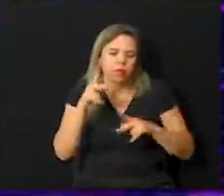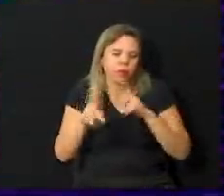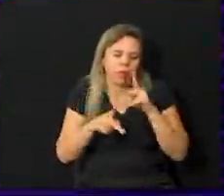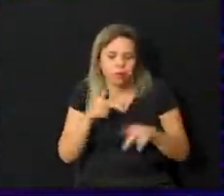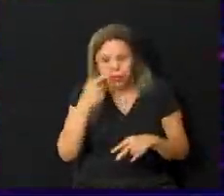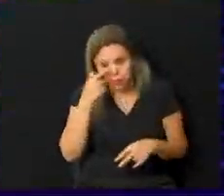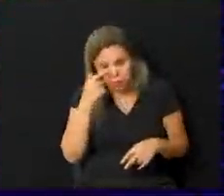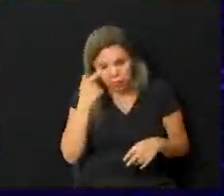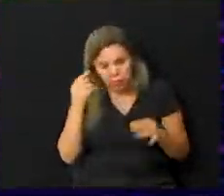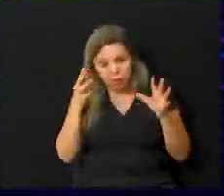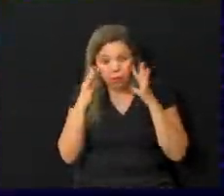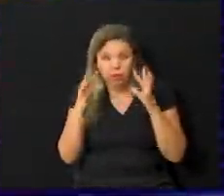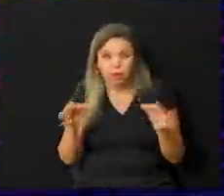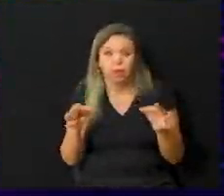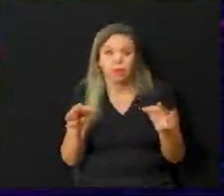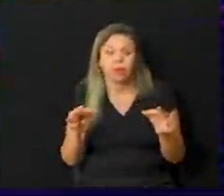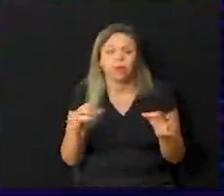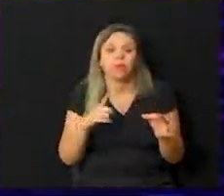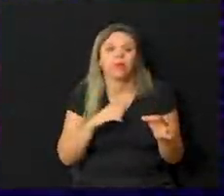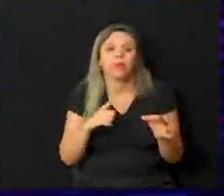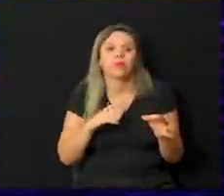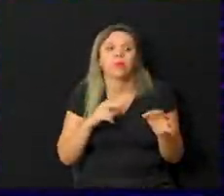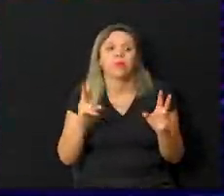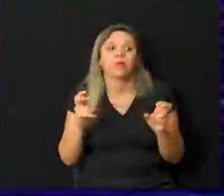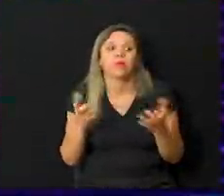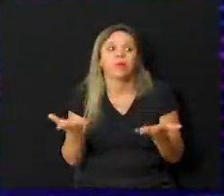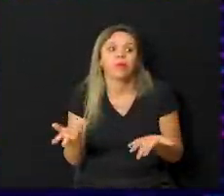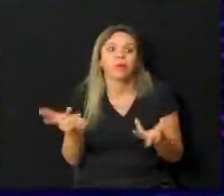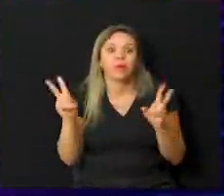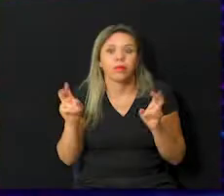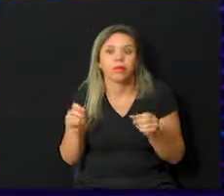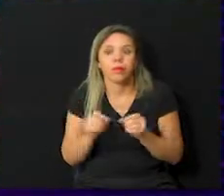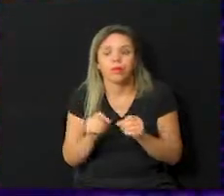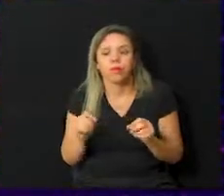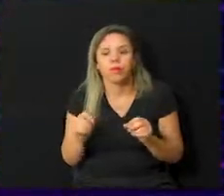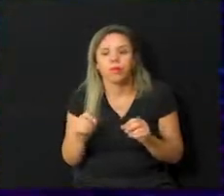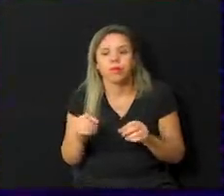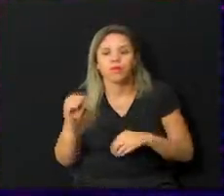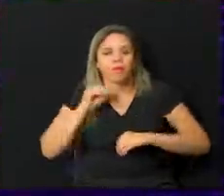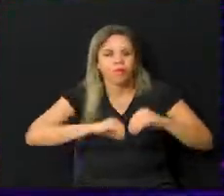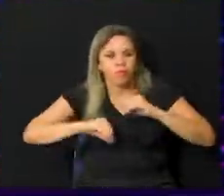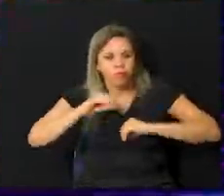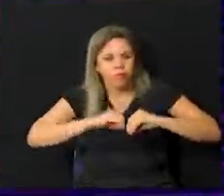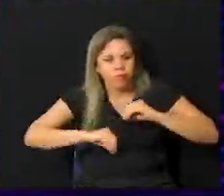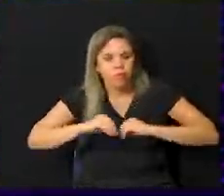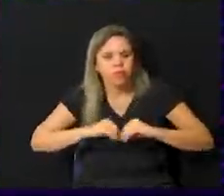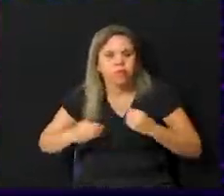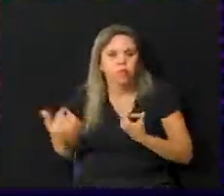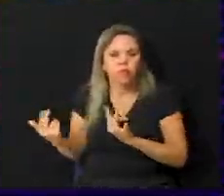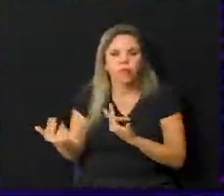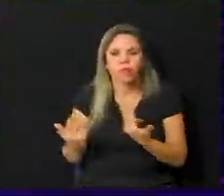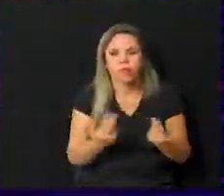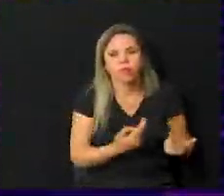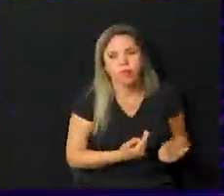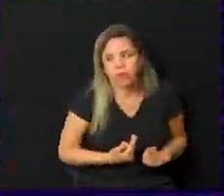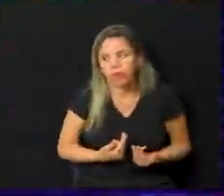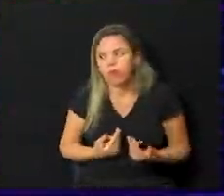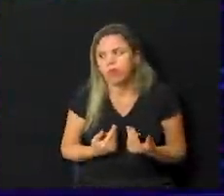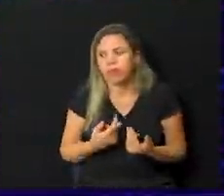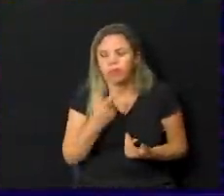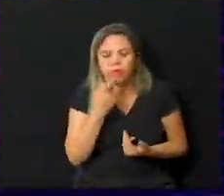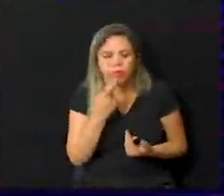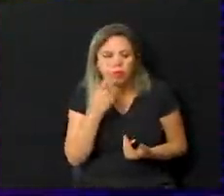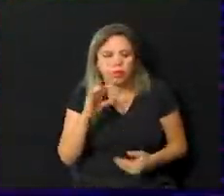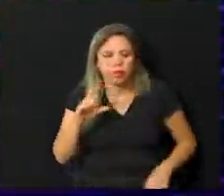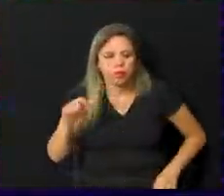pessoas fiquem atentas caso elas tenham algum gatilho relacionado a isso, e a questão da depressão também, porque tem